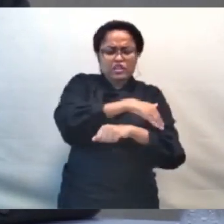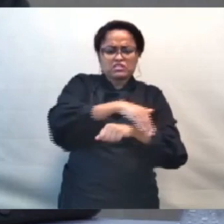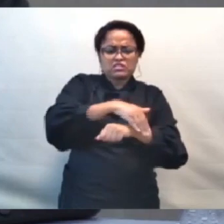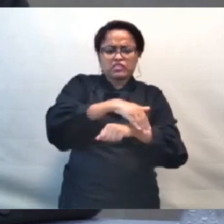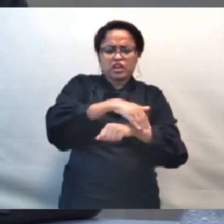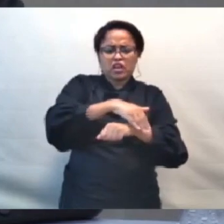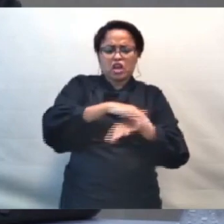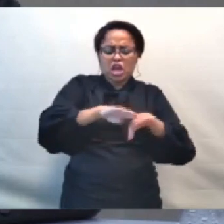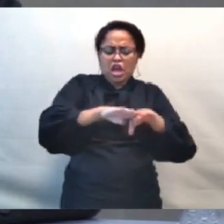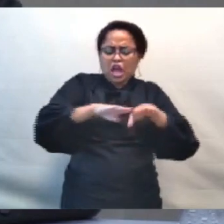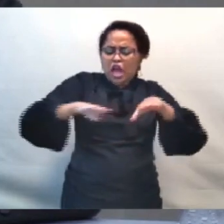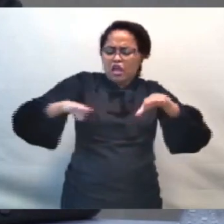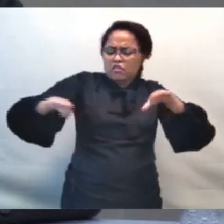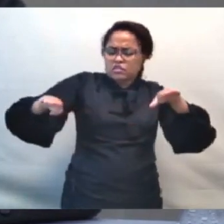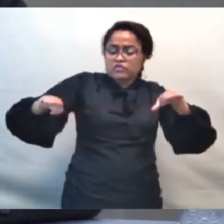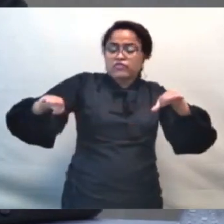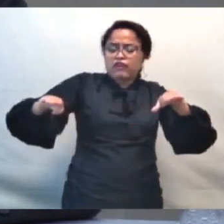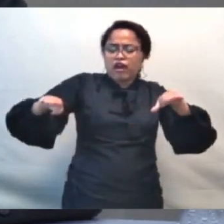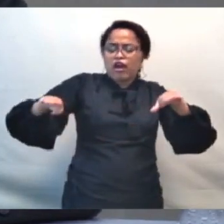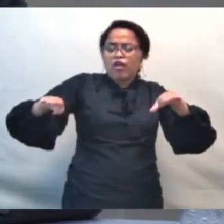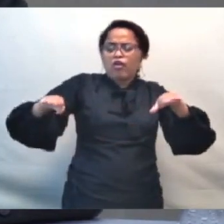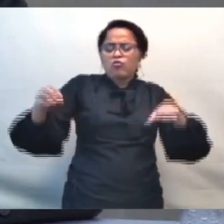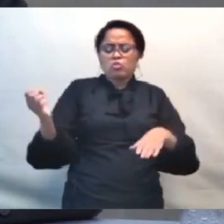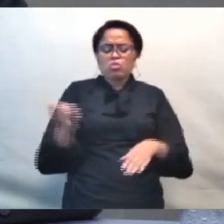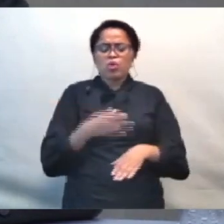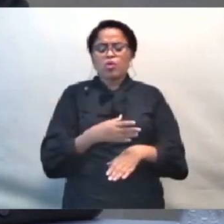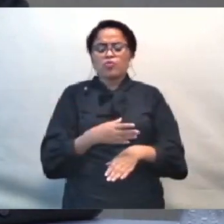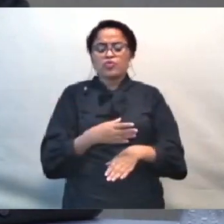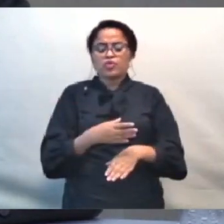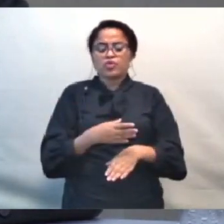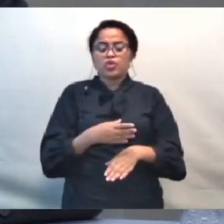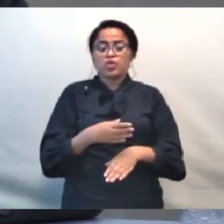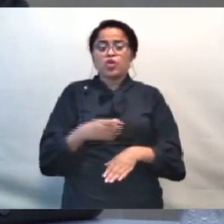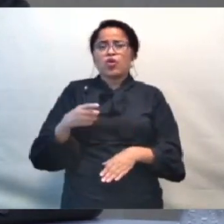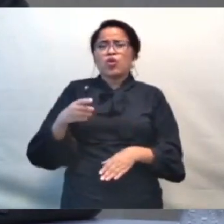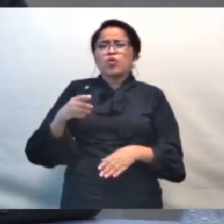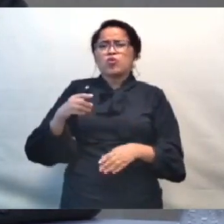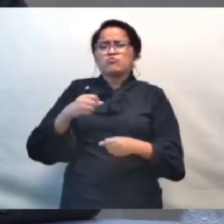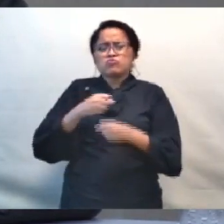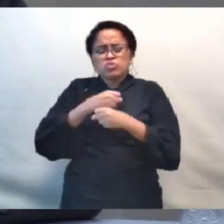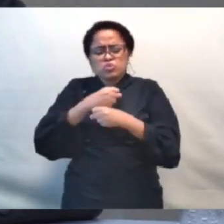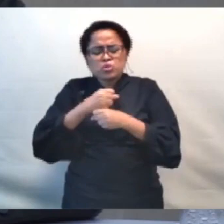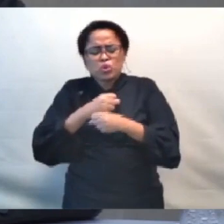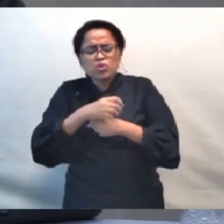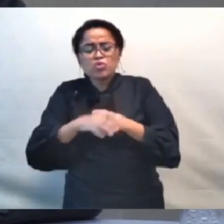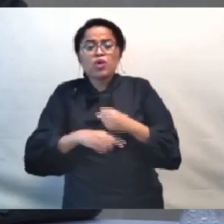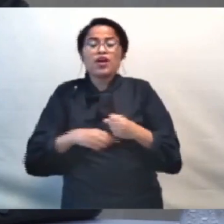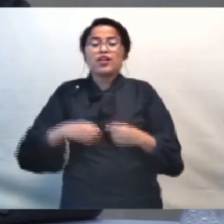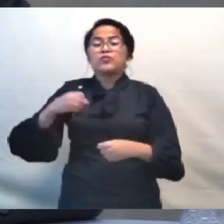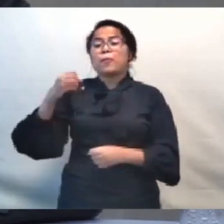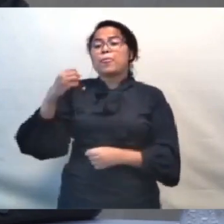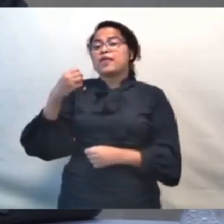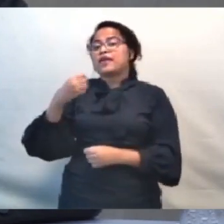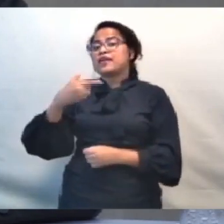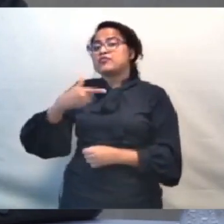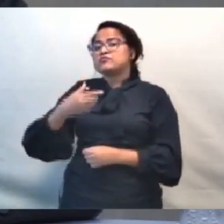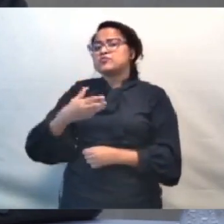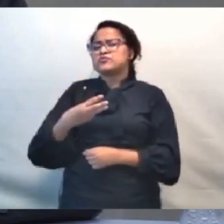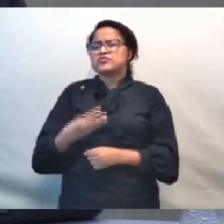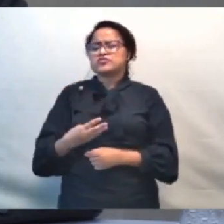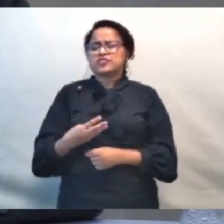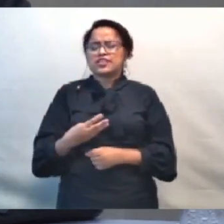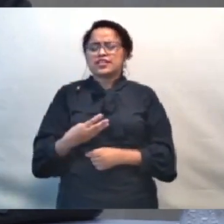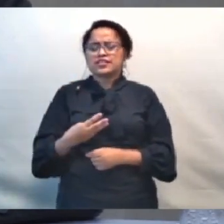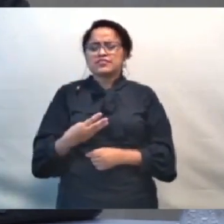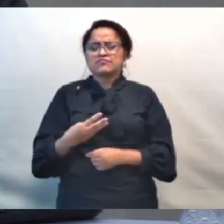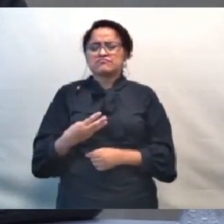no orçamento. Chega no final do ano de 2023, continua sem execução. Entra em 2024, o que